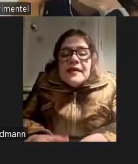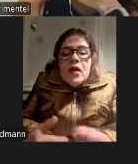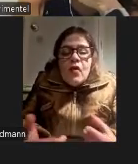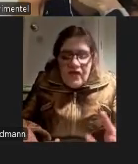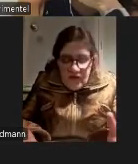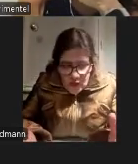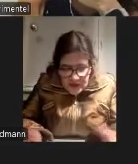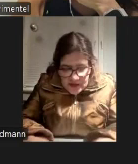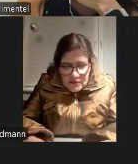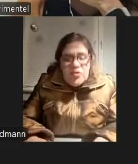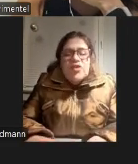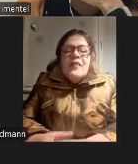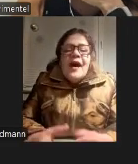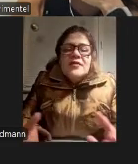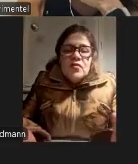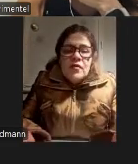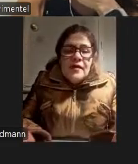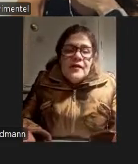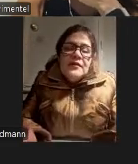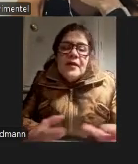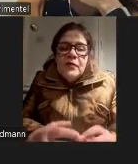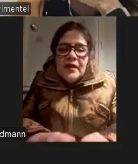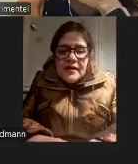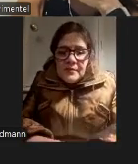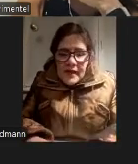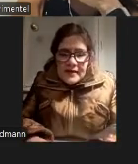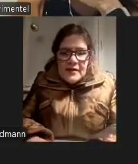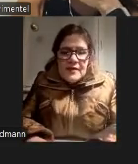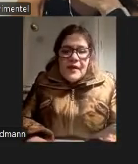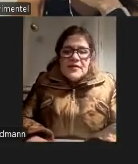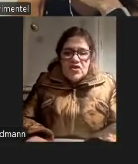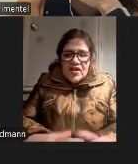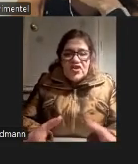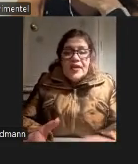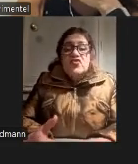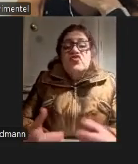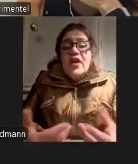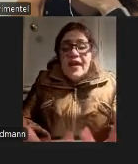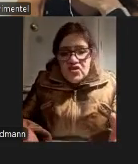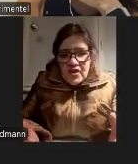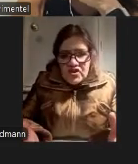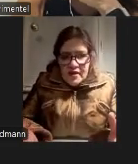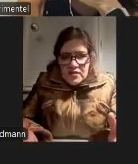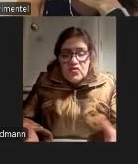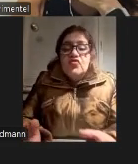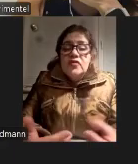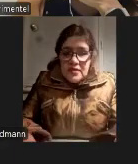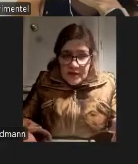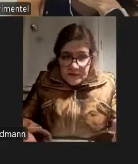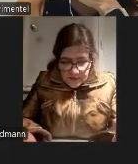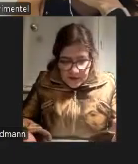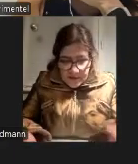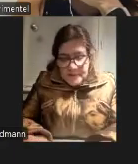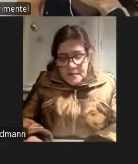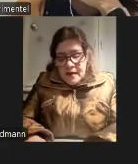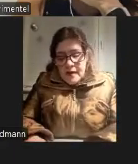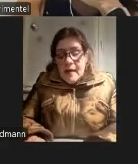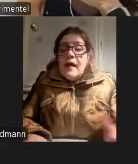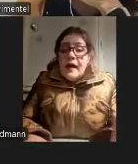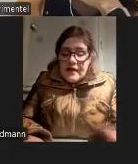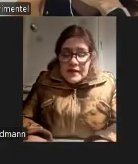esse líquor fluindo, o espaço grande para poder limpar esses dejetos, os restos das reações do dia,